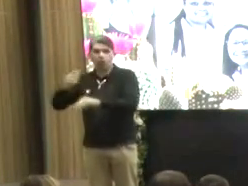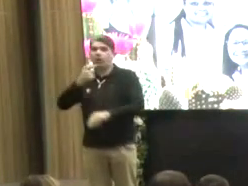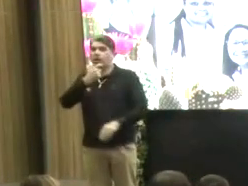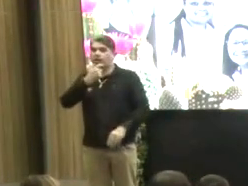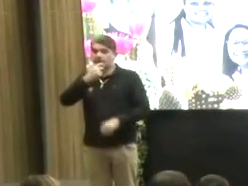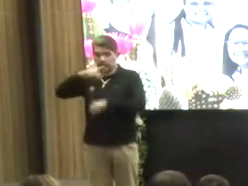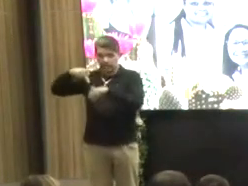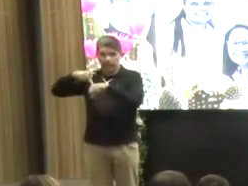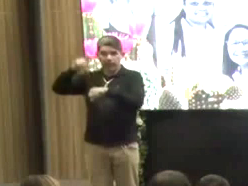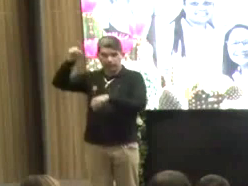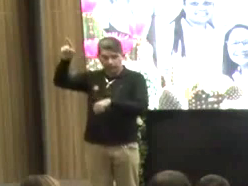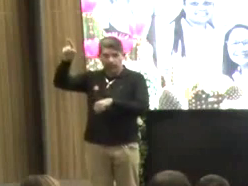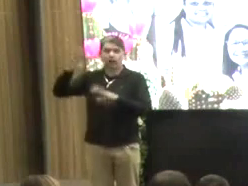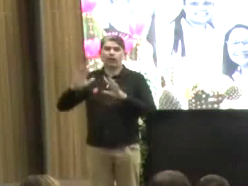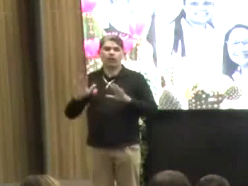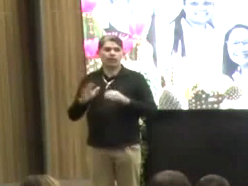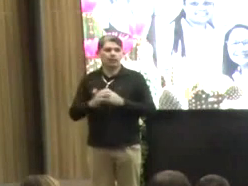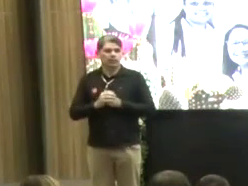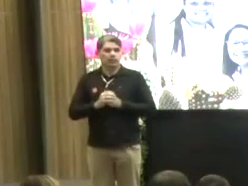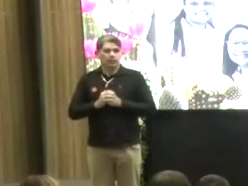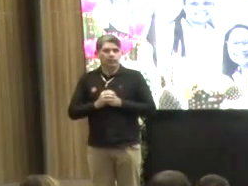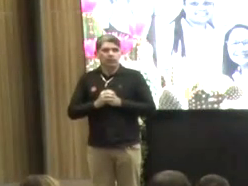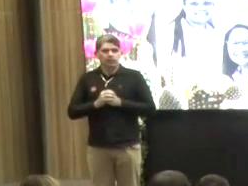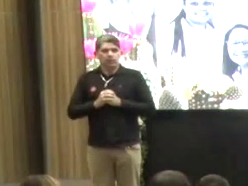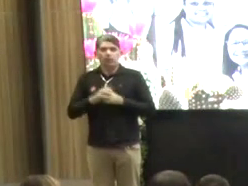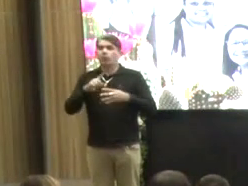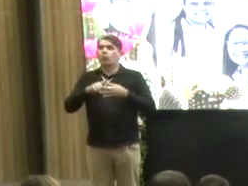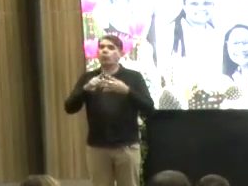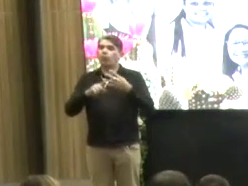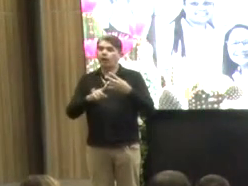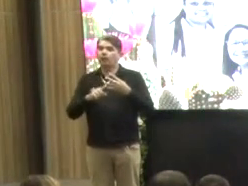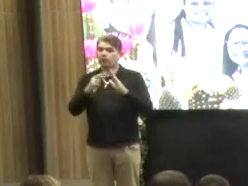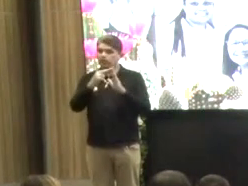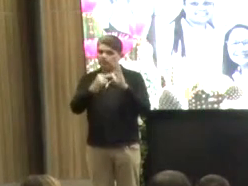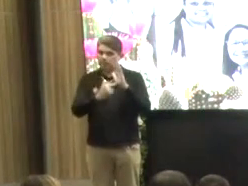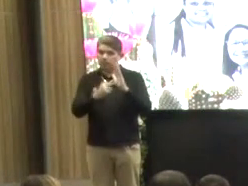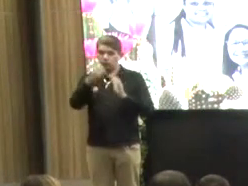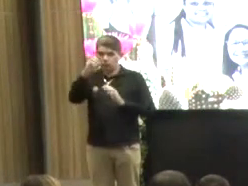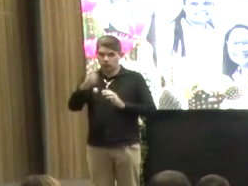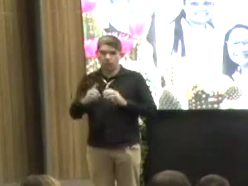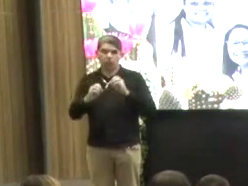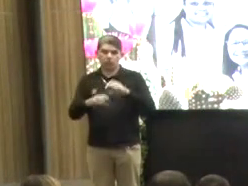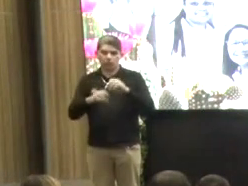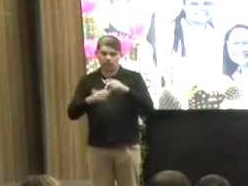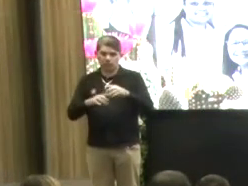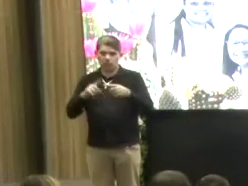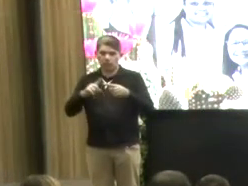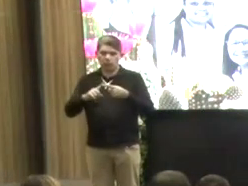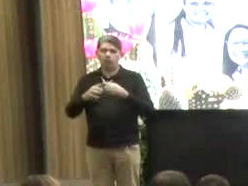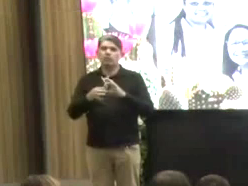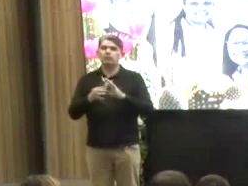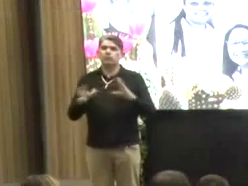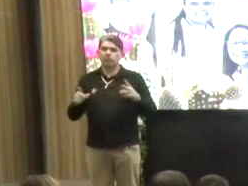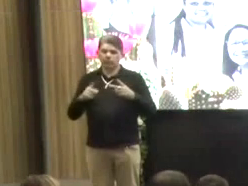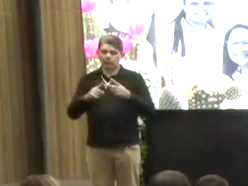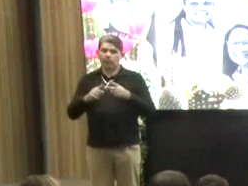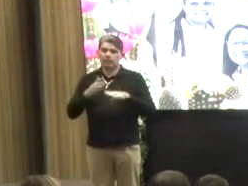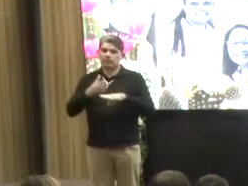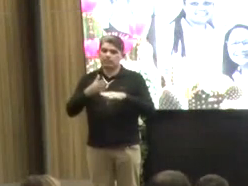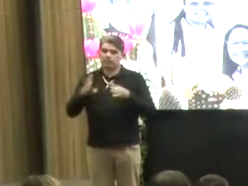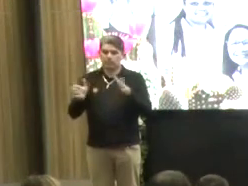4 As, né? Ela falava, os 4 requisitos do direito à educação. Era ser disponível,